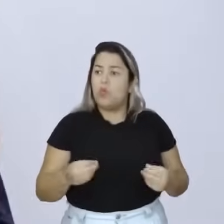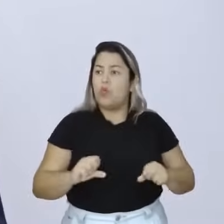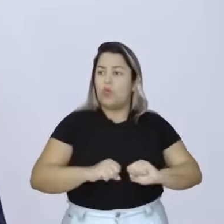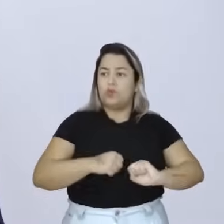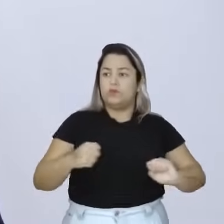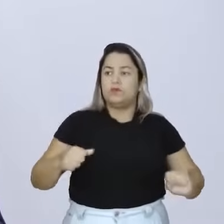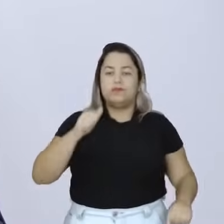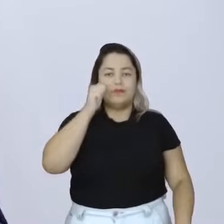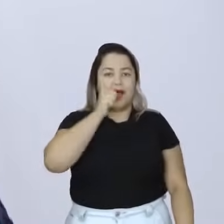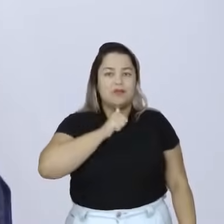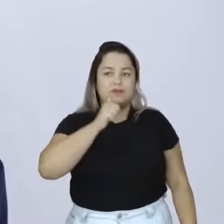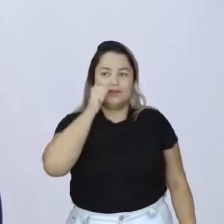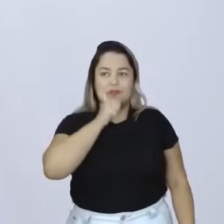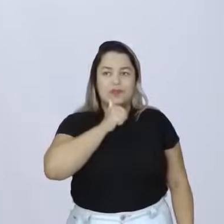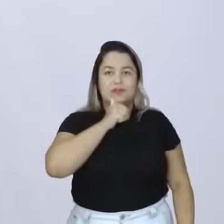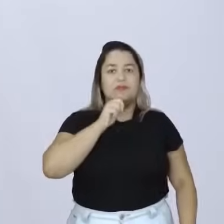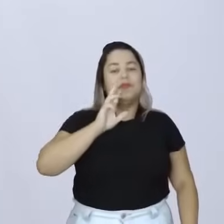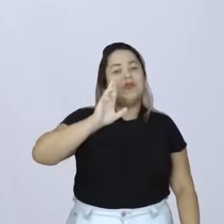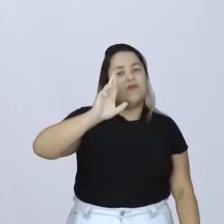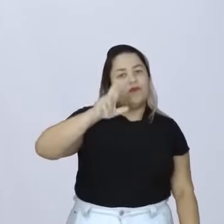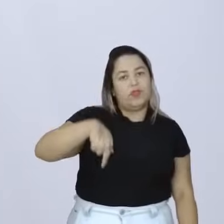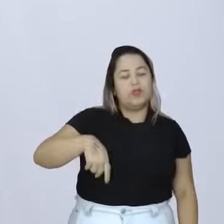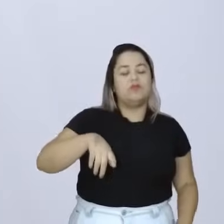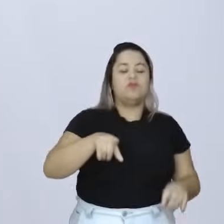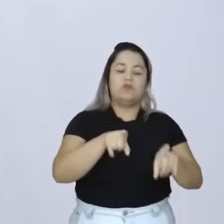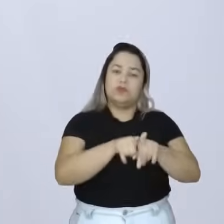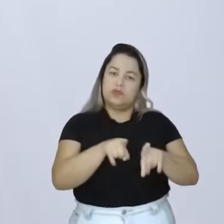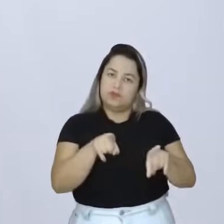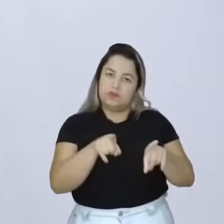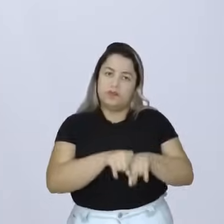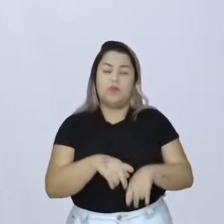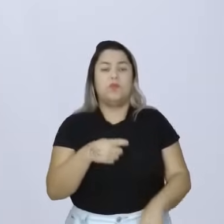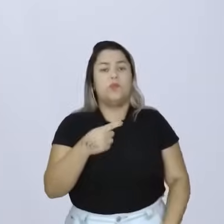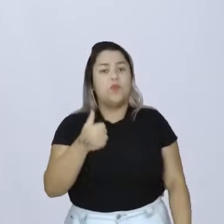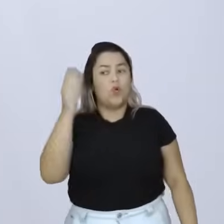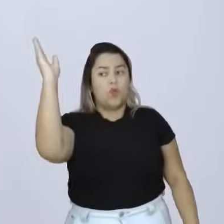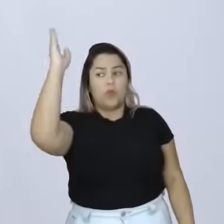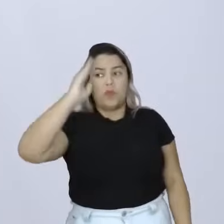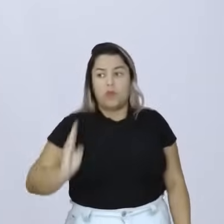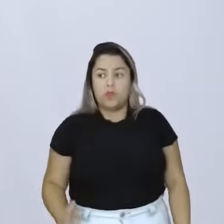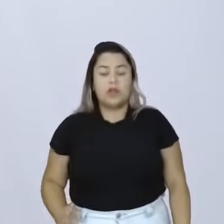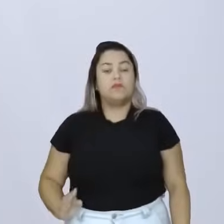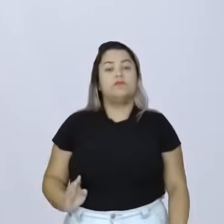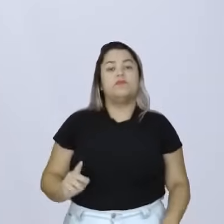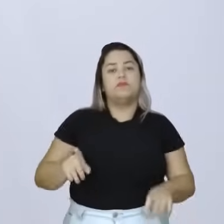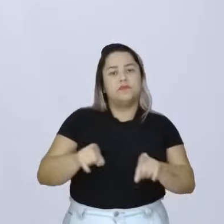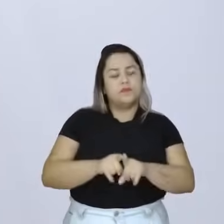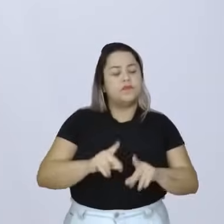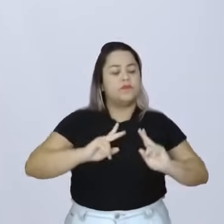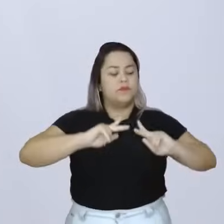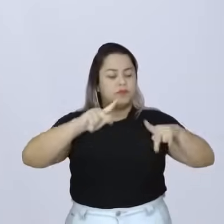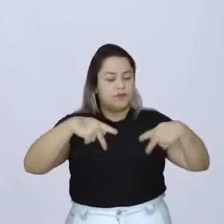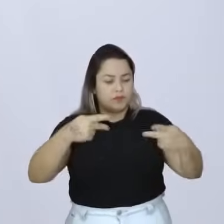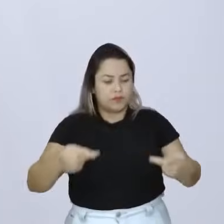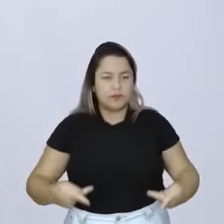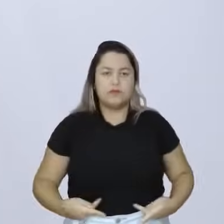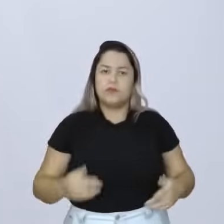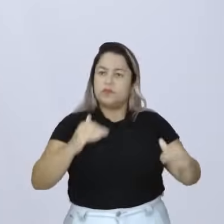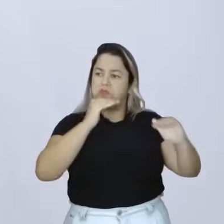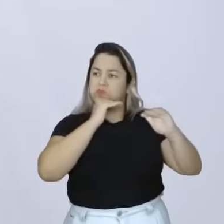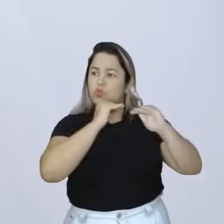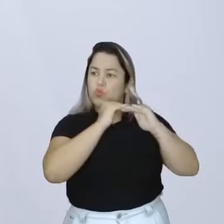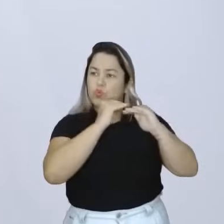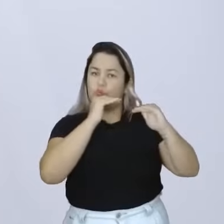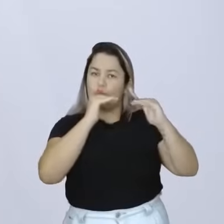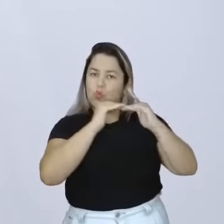das mulheres. Então reflete um pouco esse novo Brasil mais sensível, mais humano, mais igualitário que o